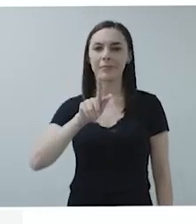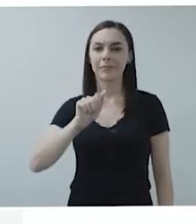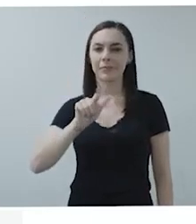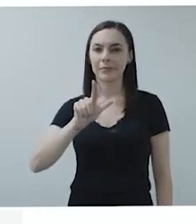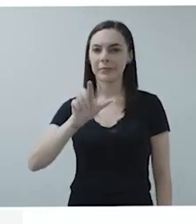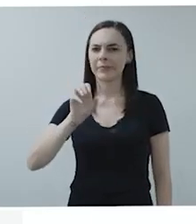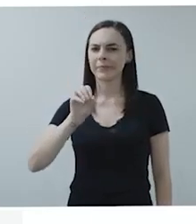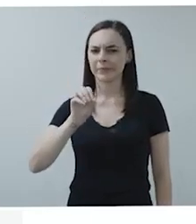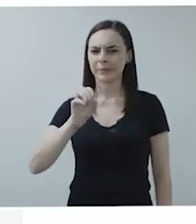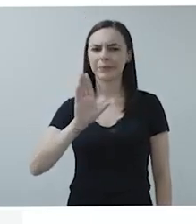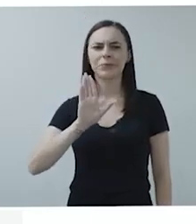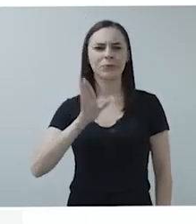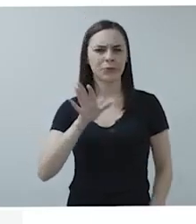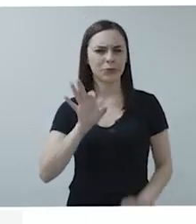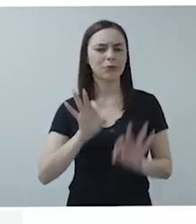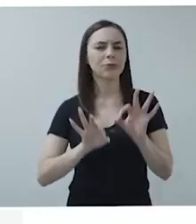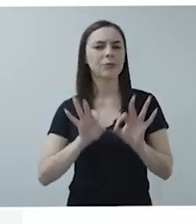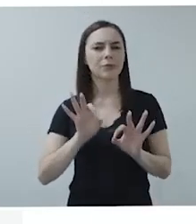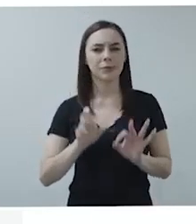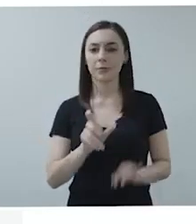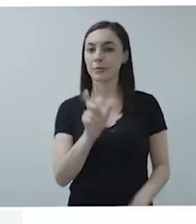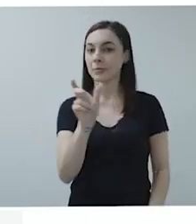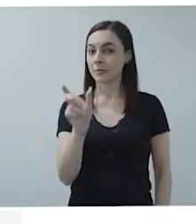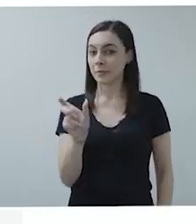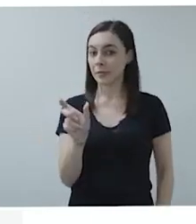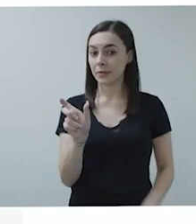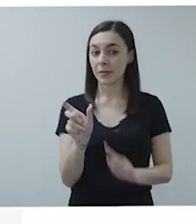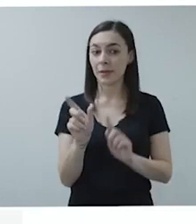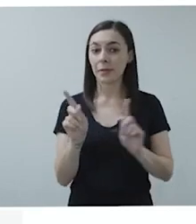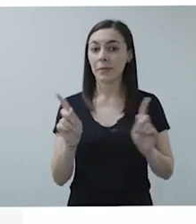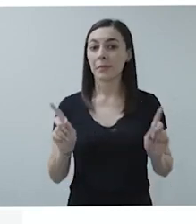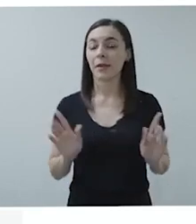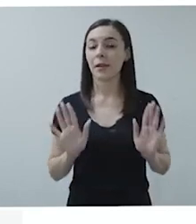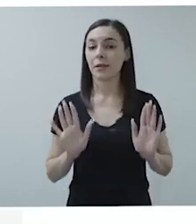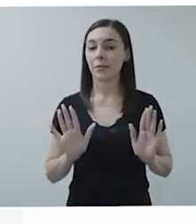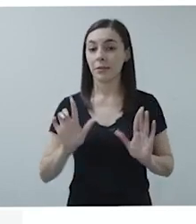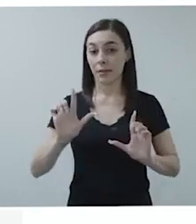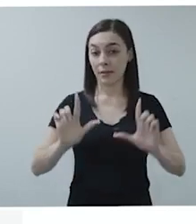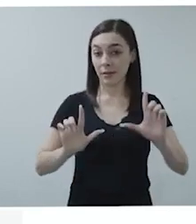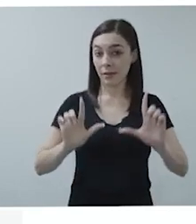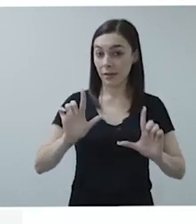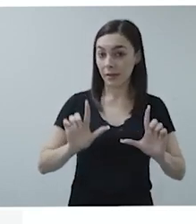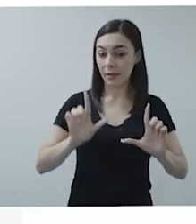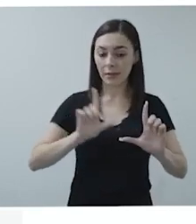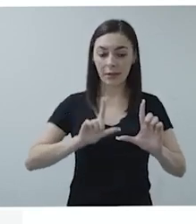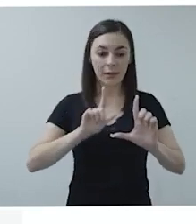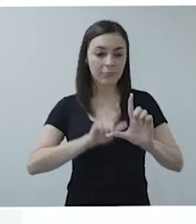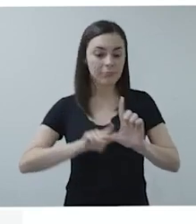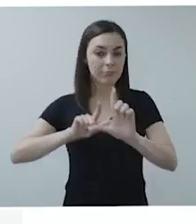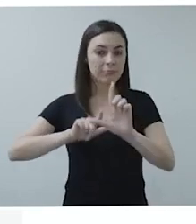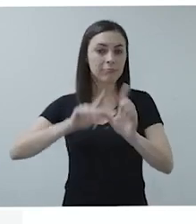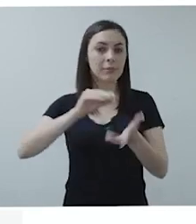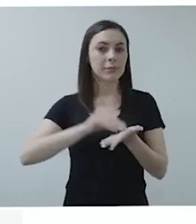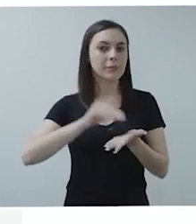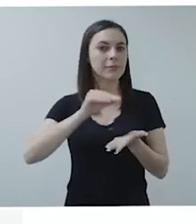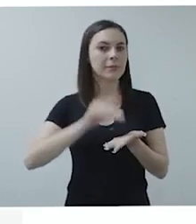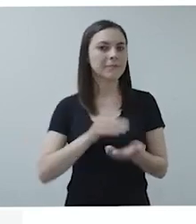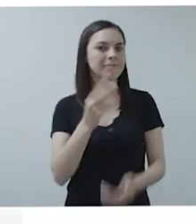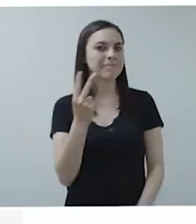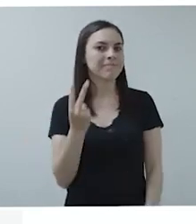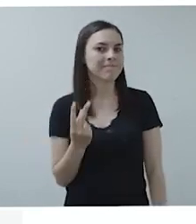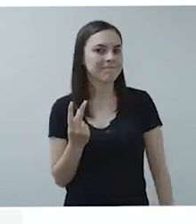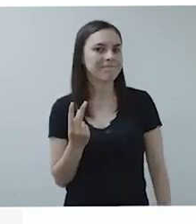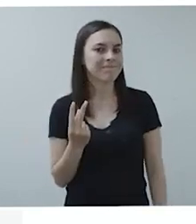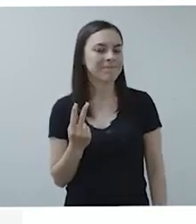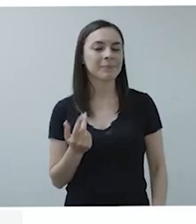galo. Nós já formamos a palavra galo, só que aqui na tela de vocês estão faltando duas